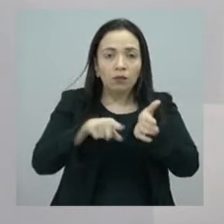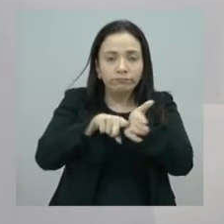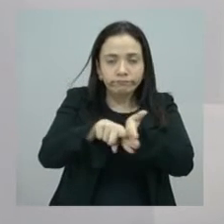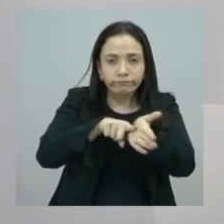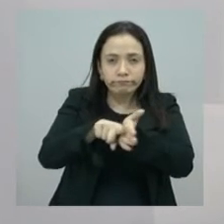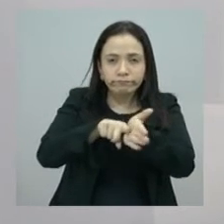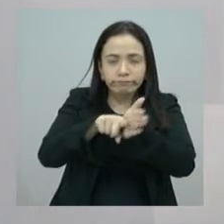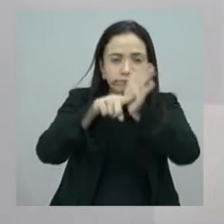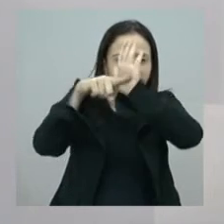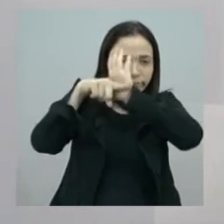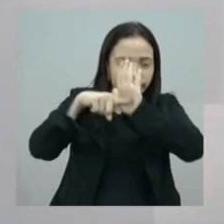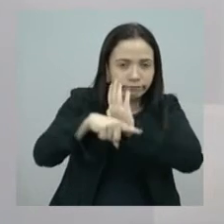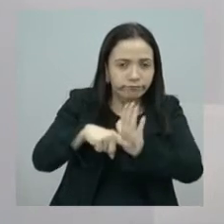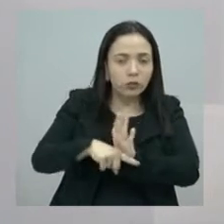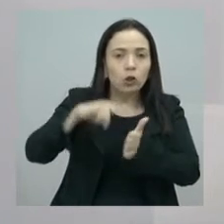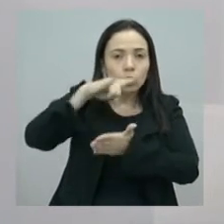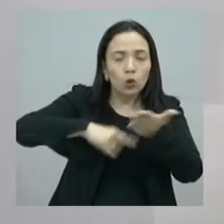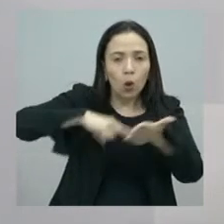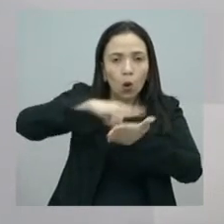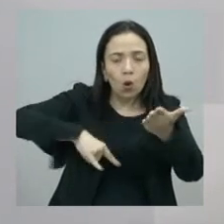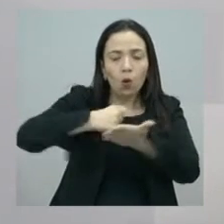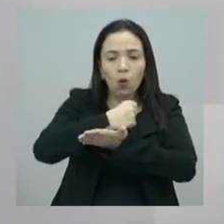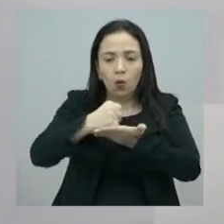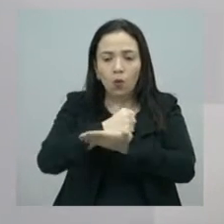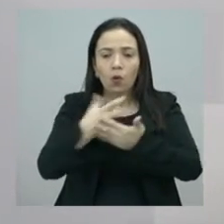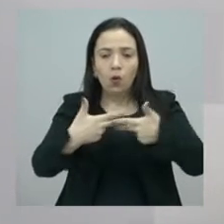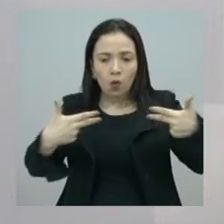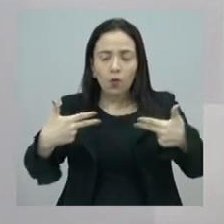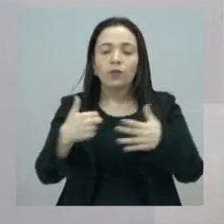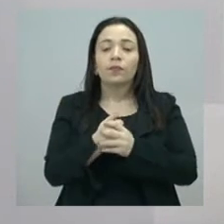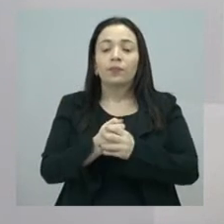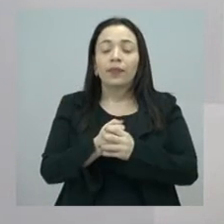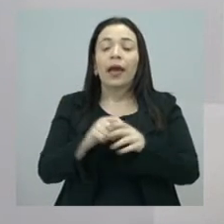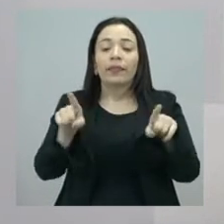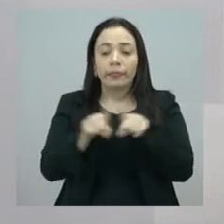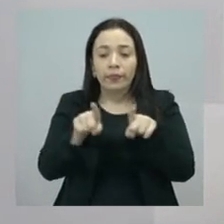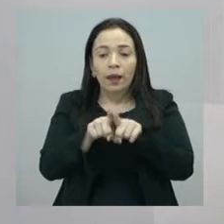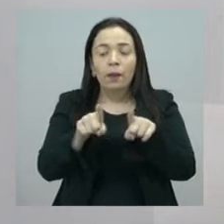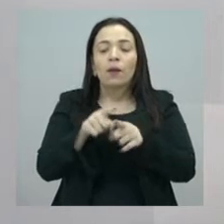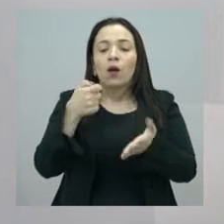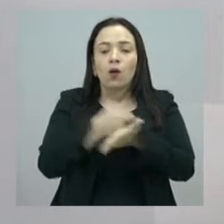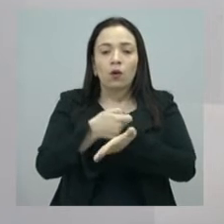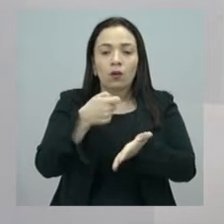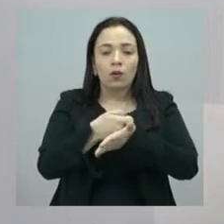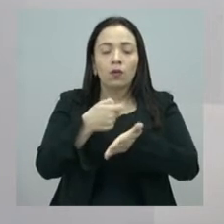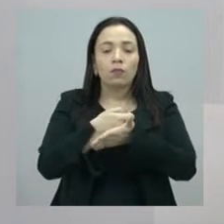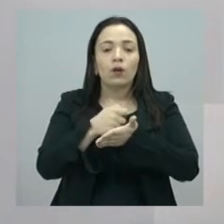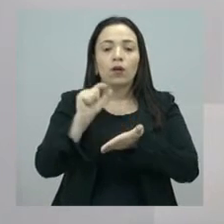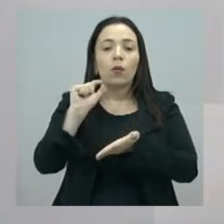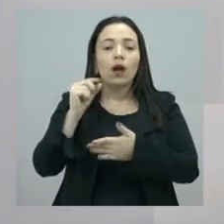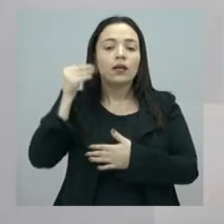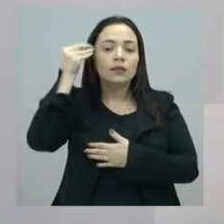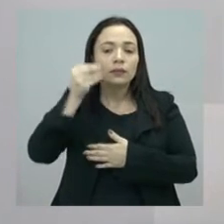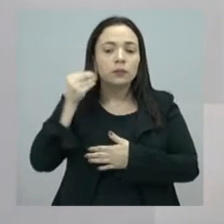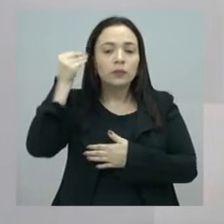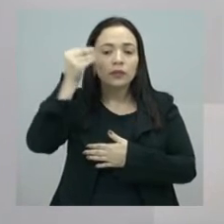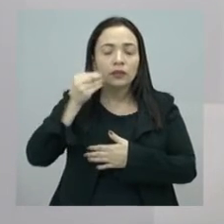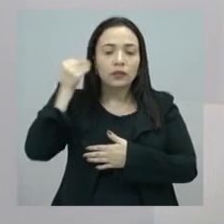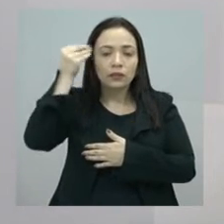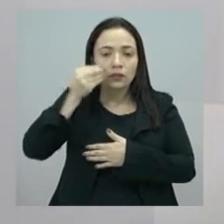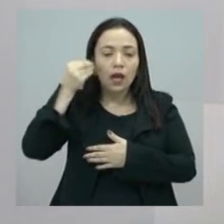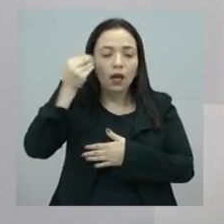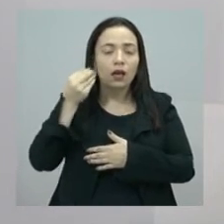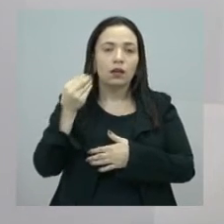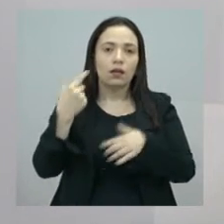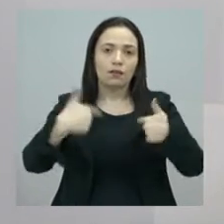né? Pela análise documental. Fortaleza também exige que haja uma experiência anterior no trato com